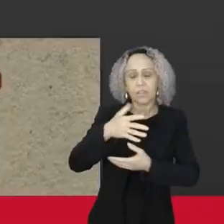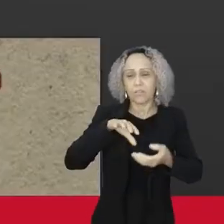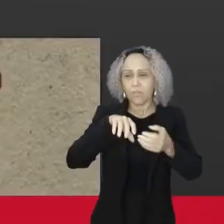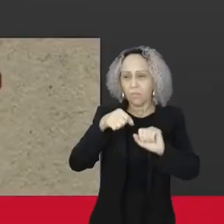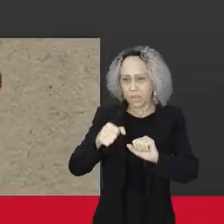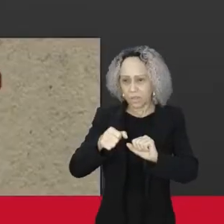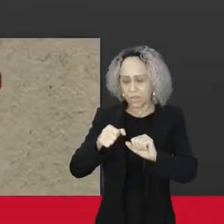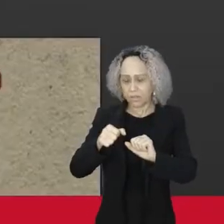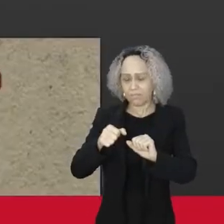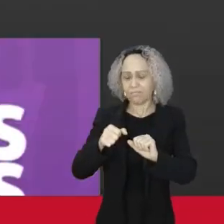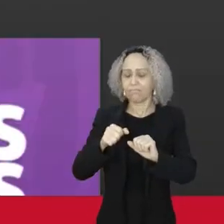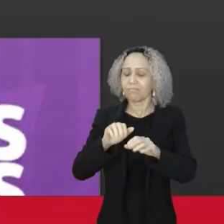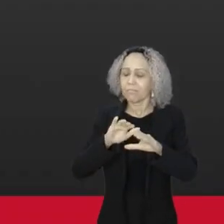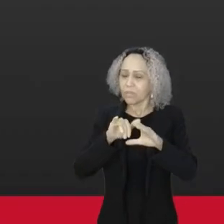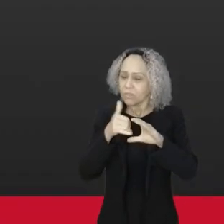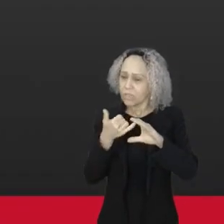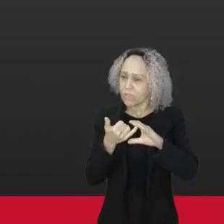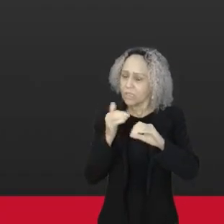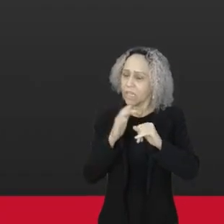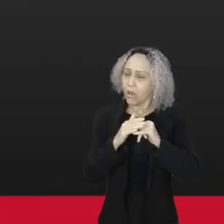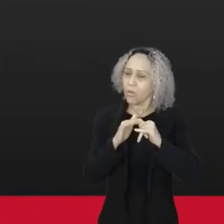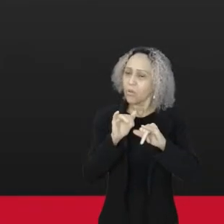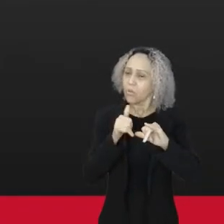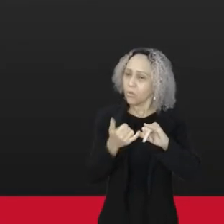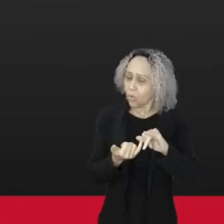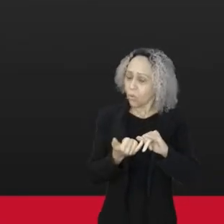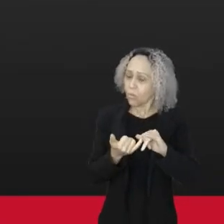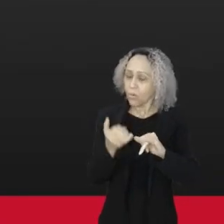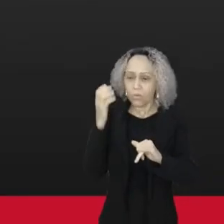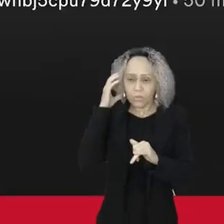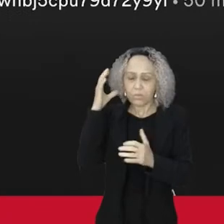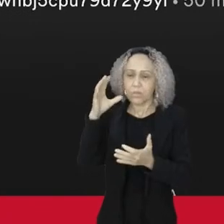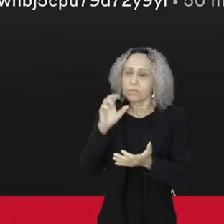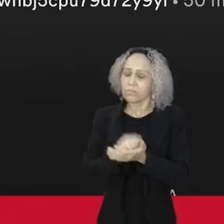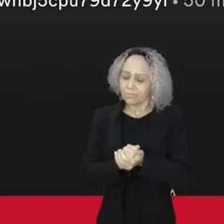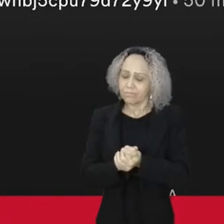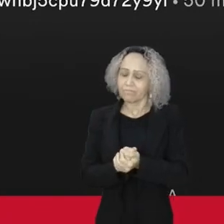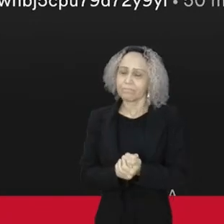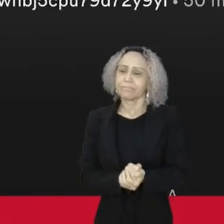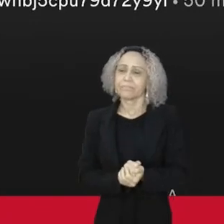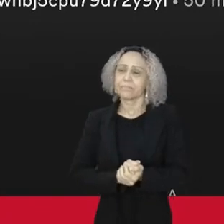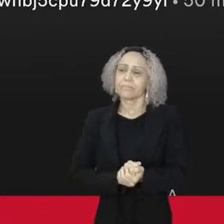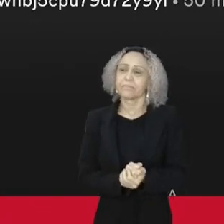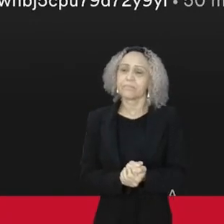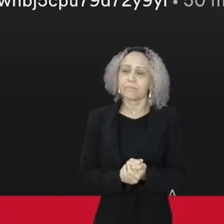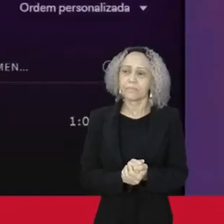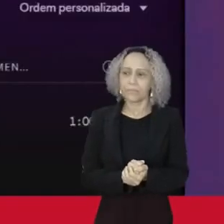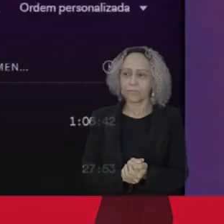YouTube ou em formato de podcast no Spotify.